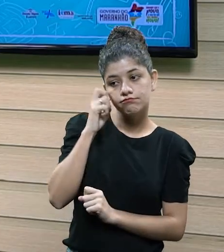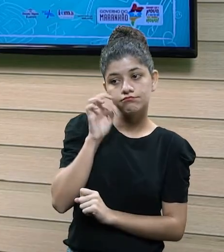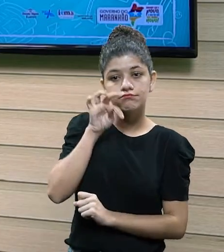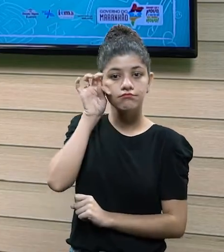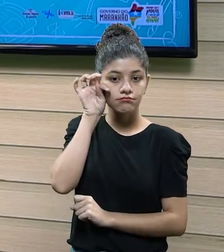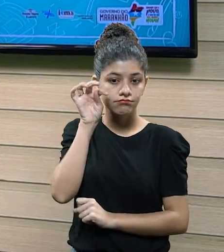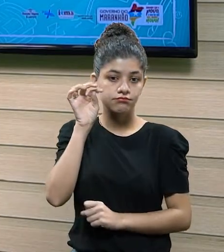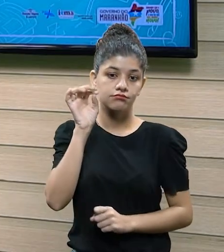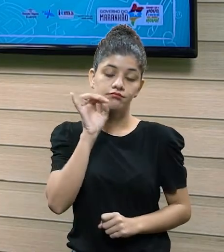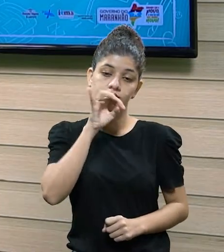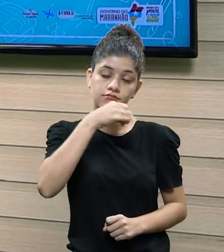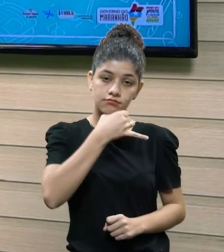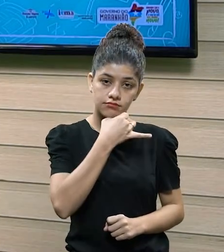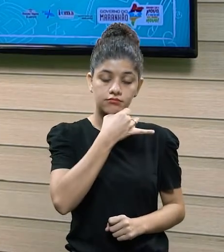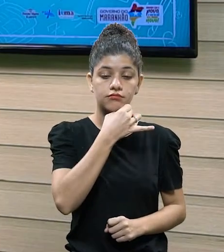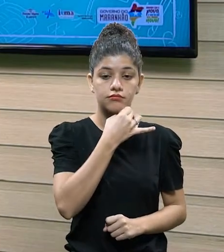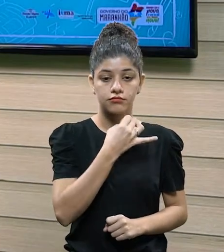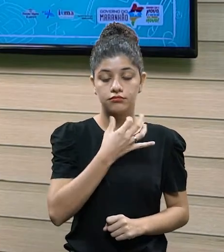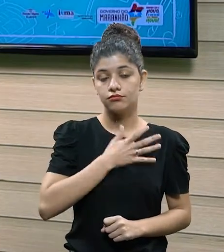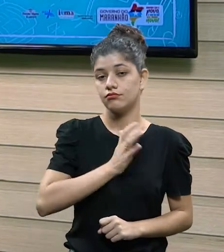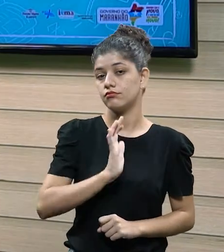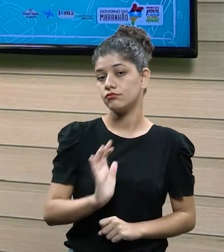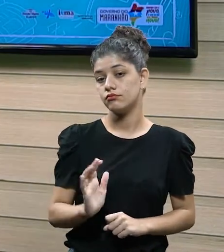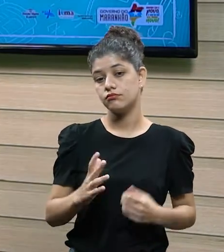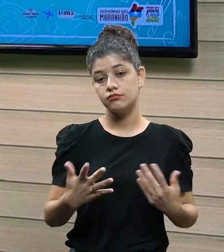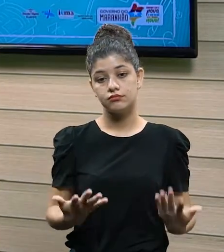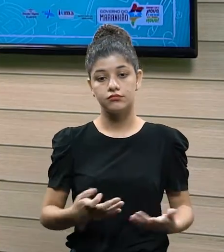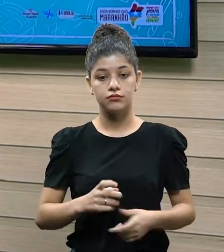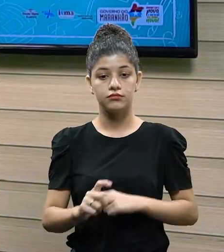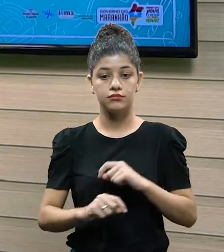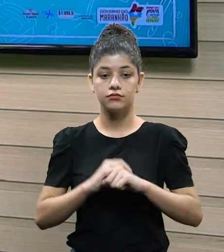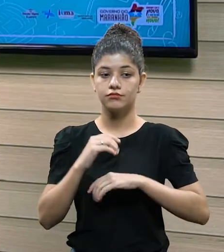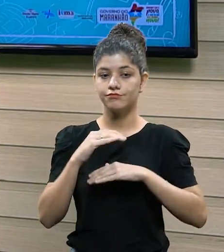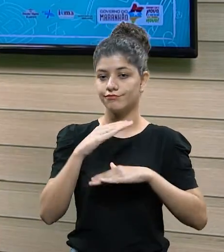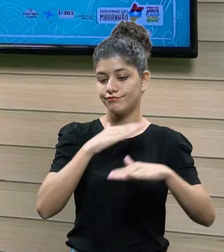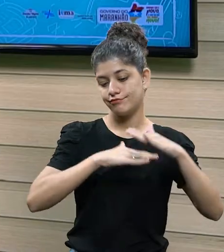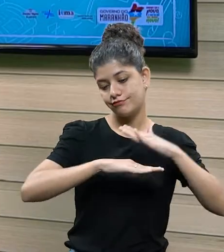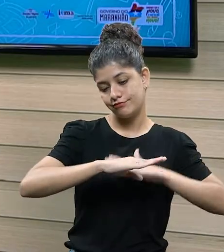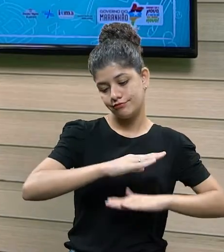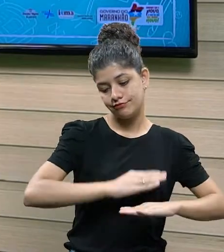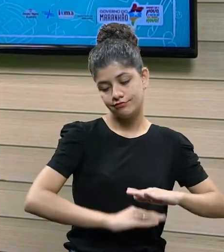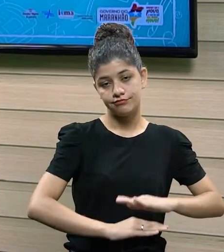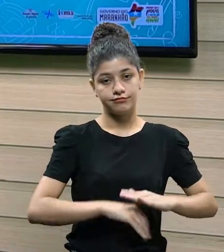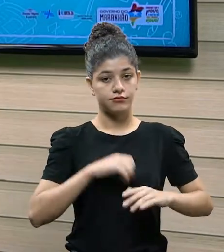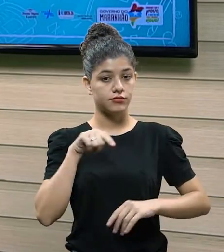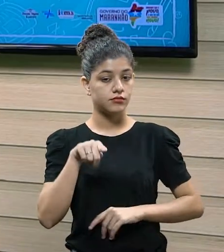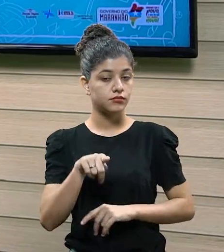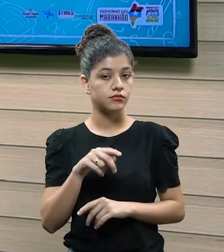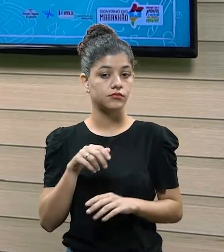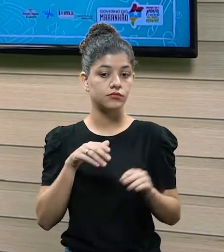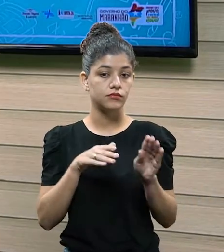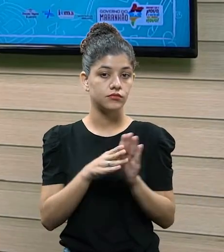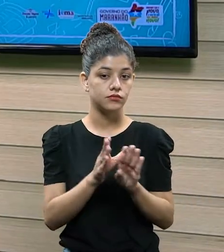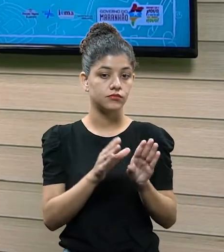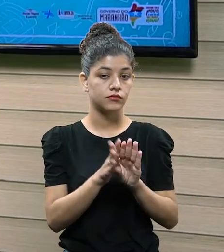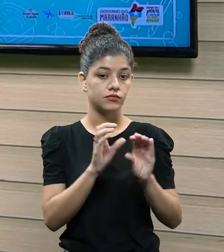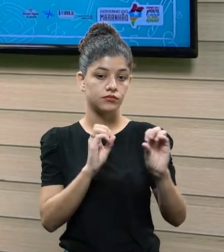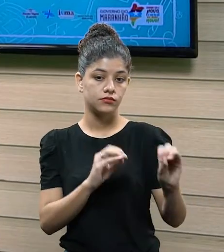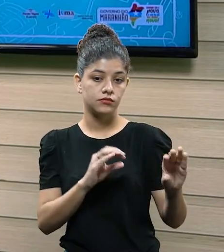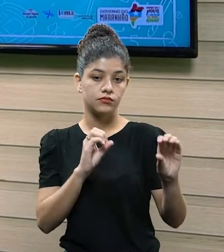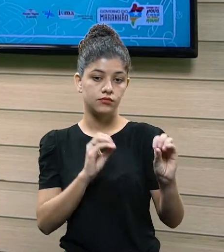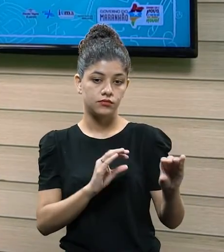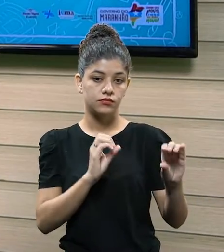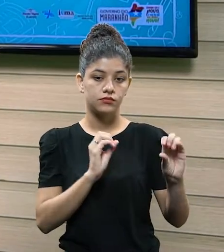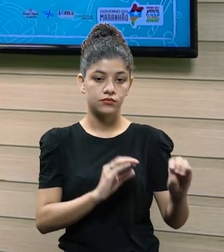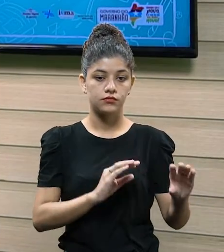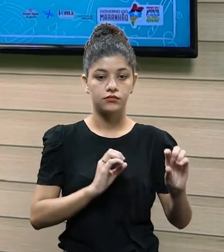sentir frustrada, para baixo, não gostar e acabar não evoluindo. Então, se você for orientar, que eu não gosto muito